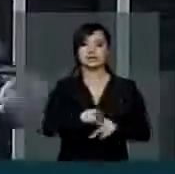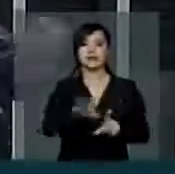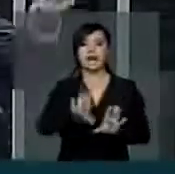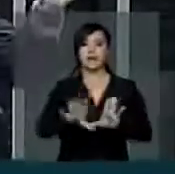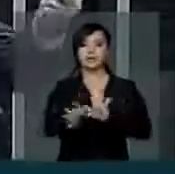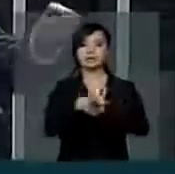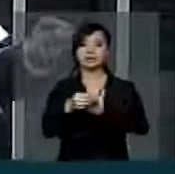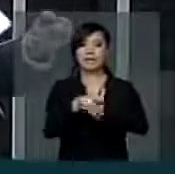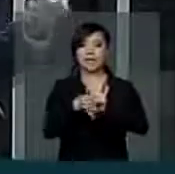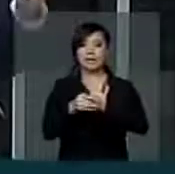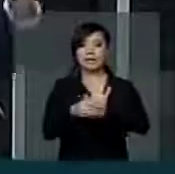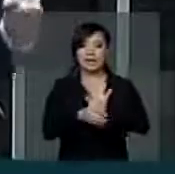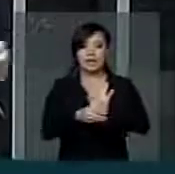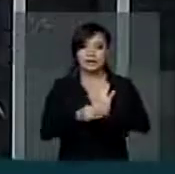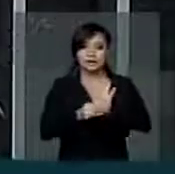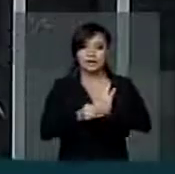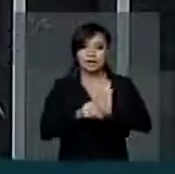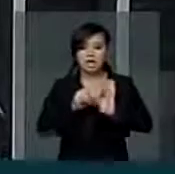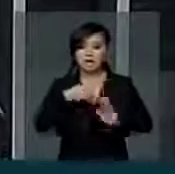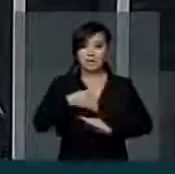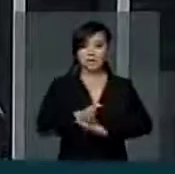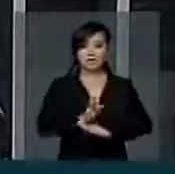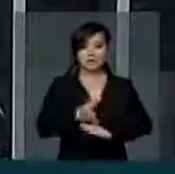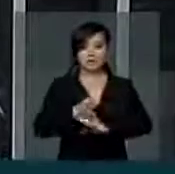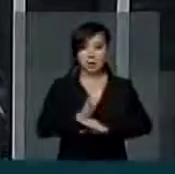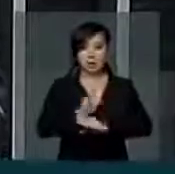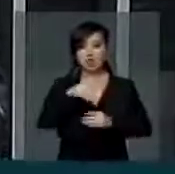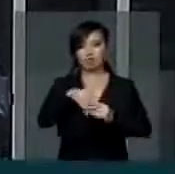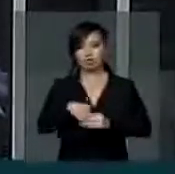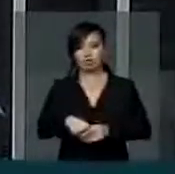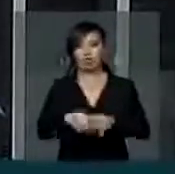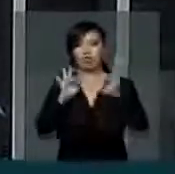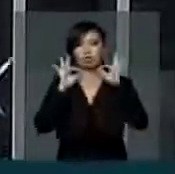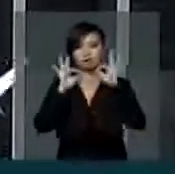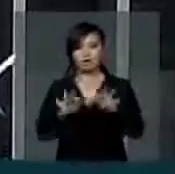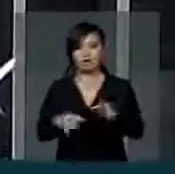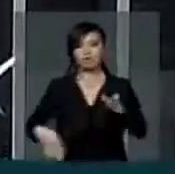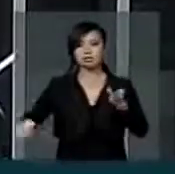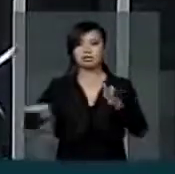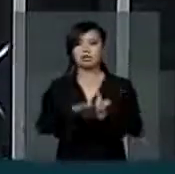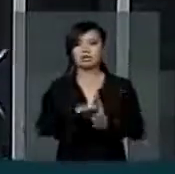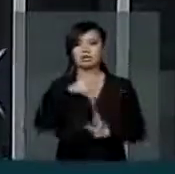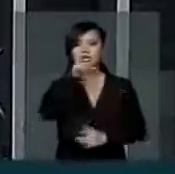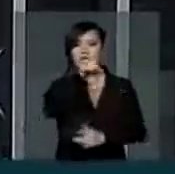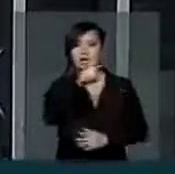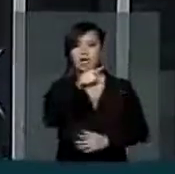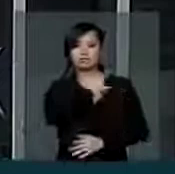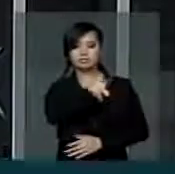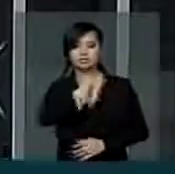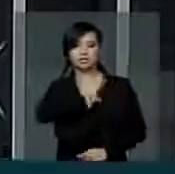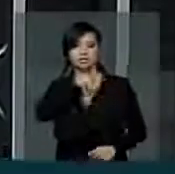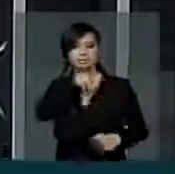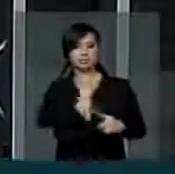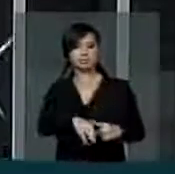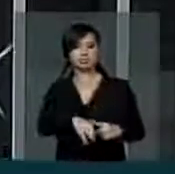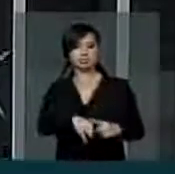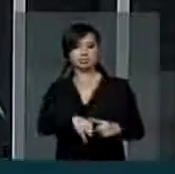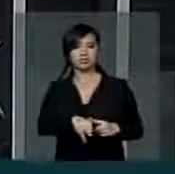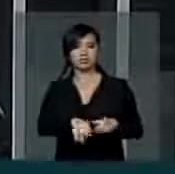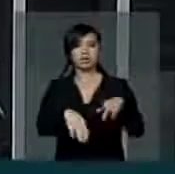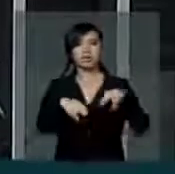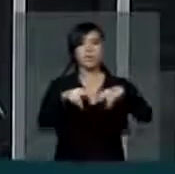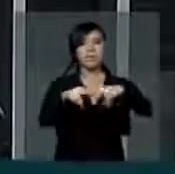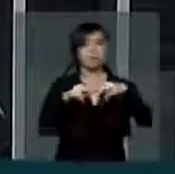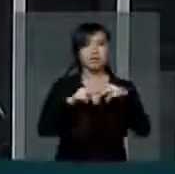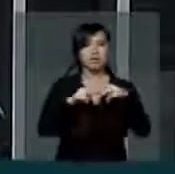e cujas emendas foram aprovadas e Sua Excelência vetou. Portanto, o Código Florestal não está